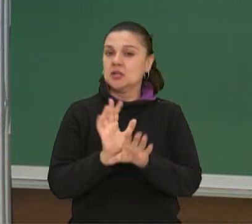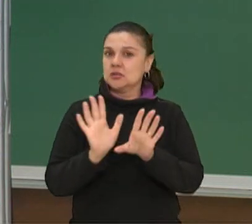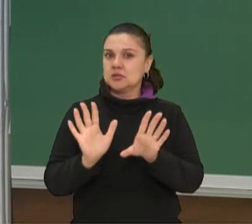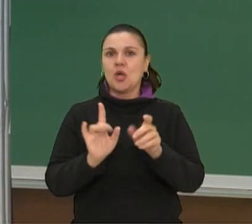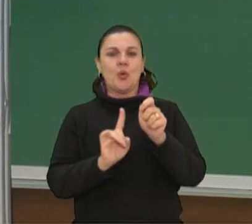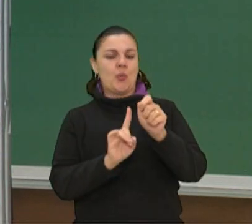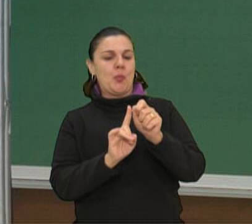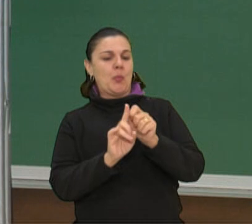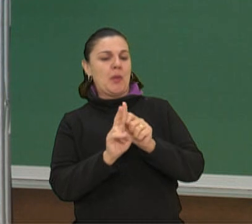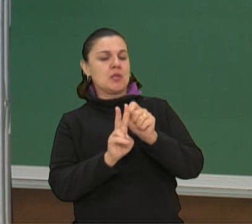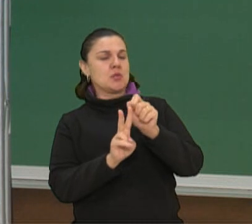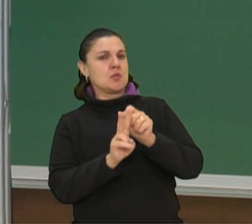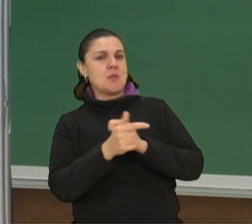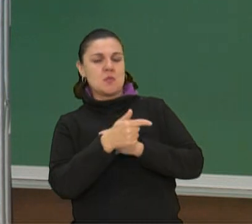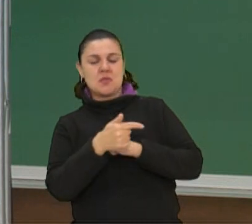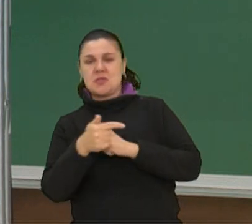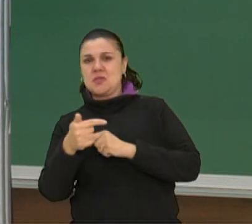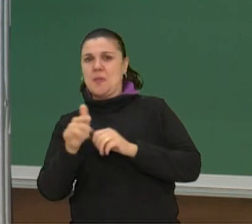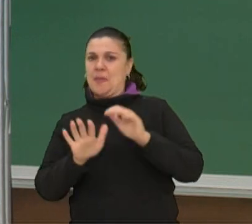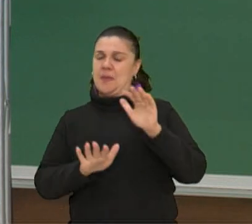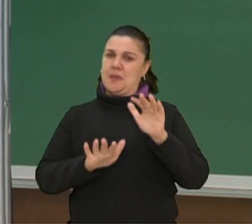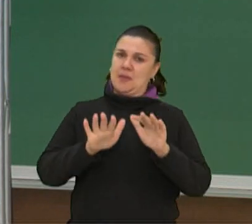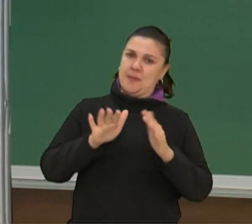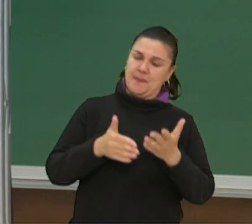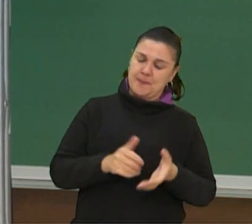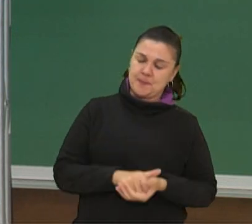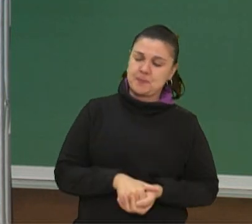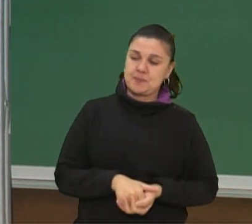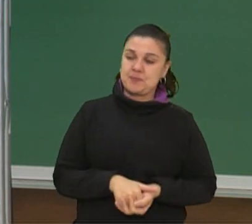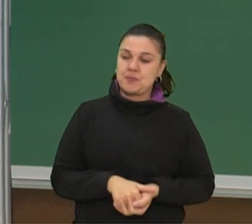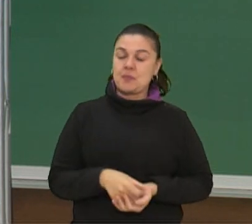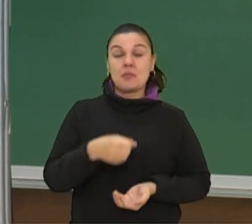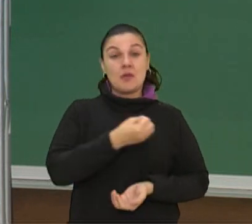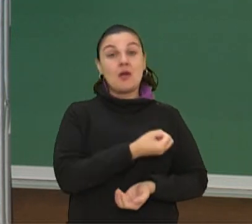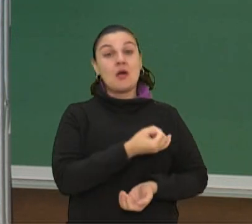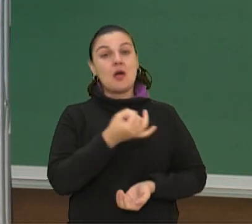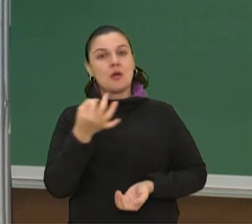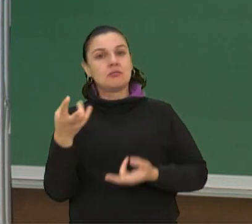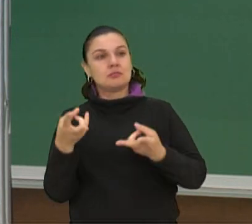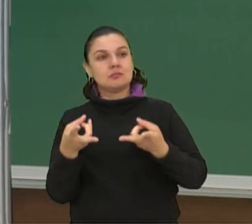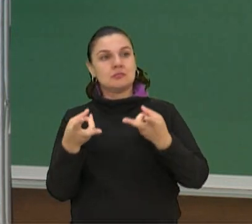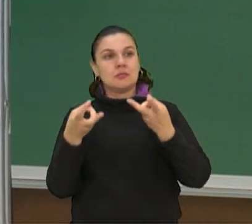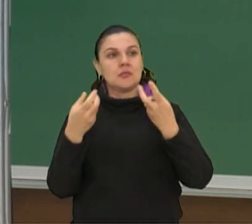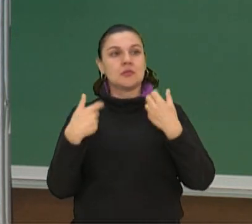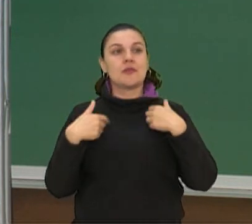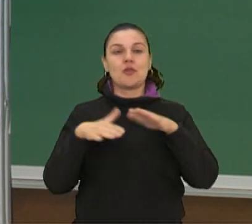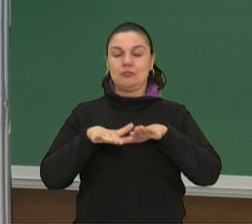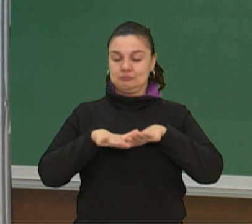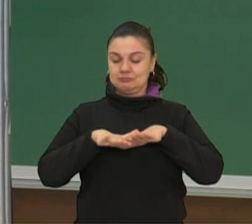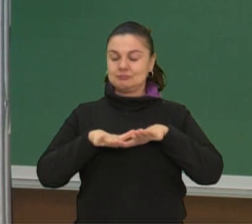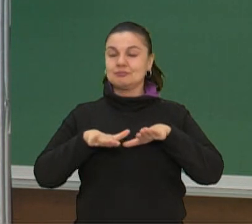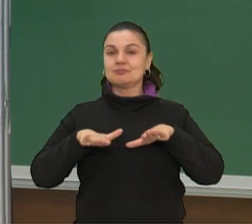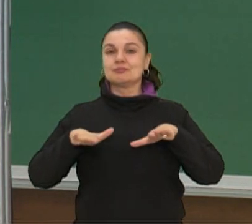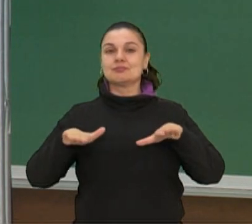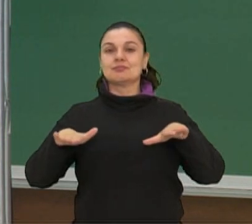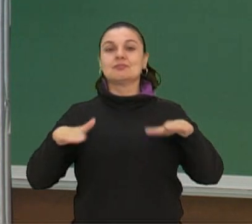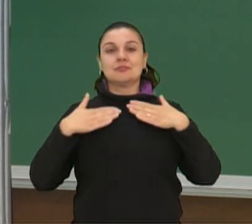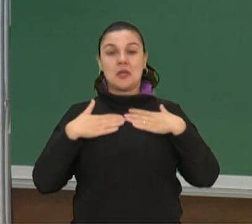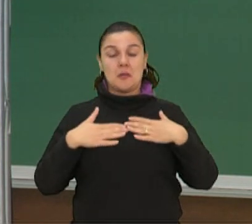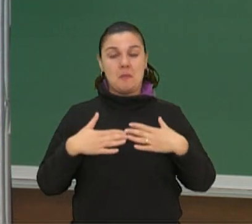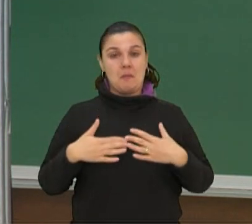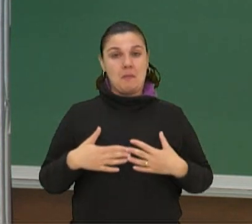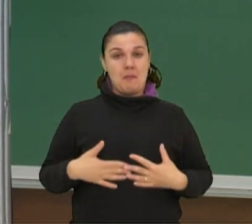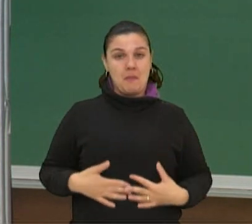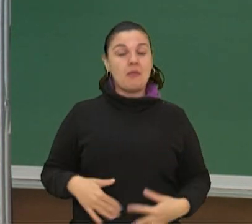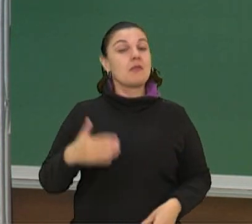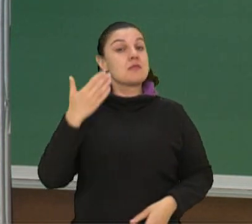doentes, até sabem que vão morrer. Eu conheci algumas pessoas que tinham câncer e outros tipos de doença